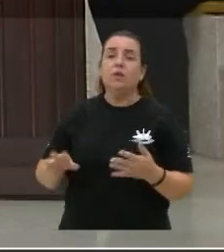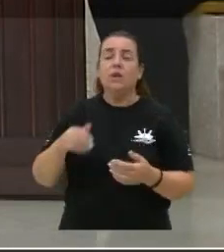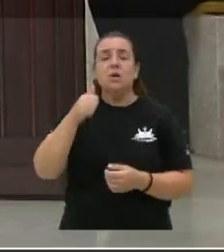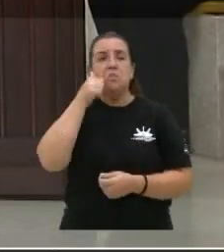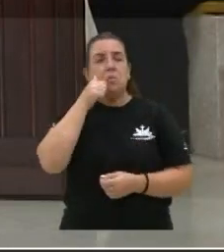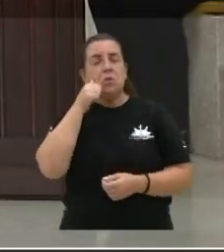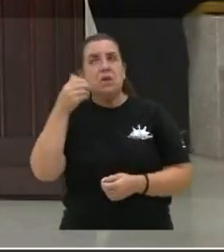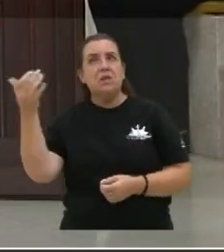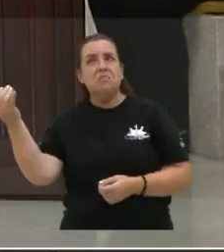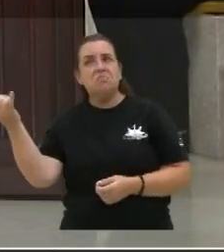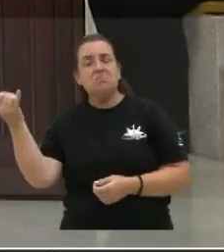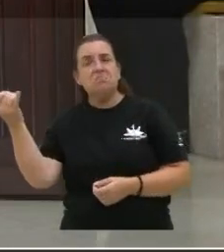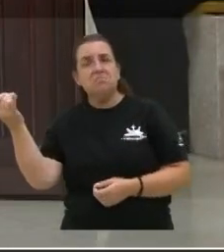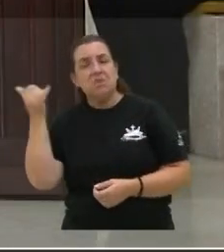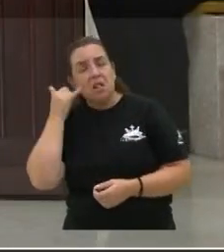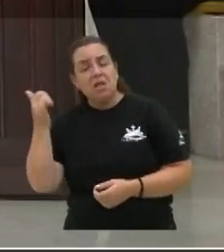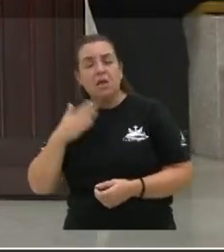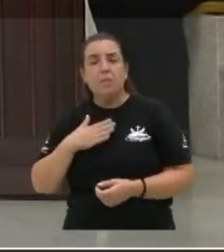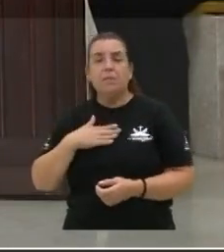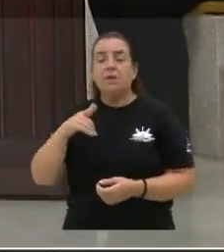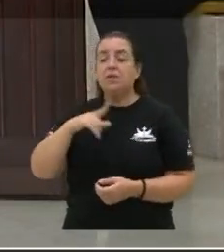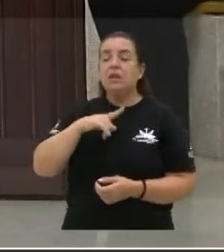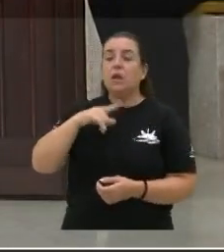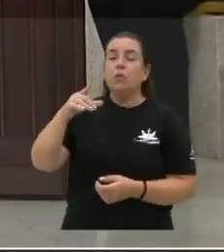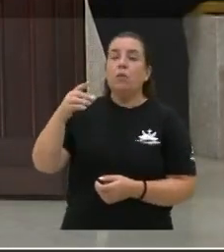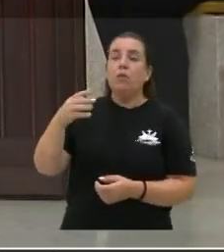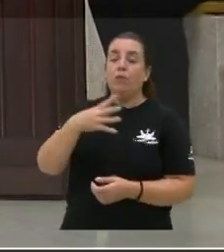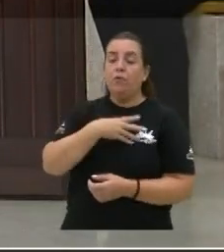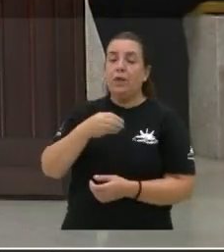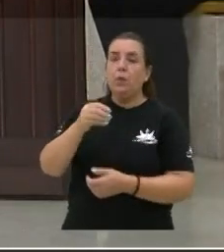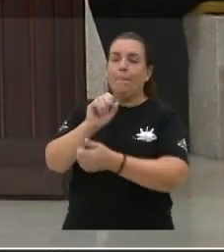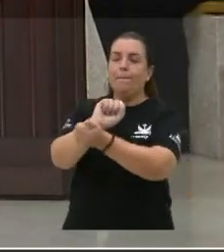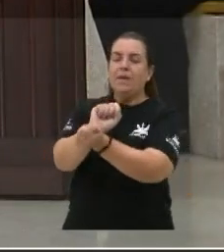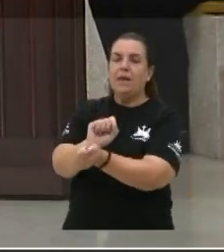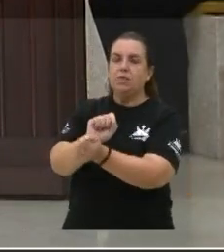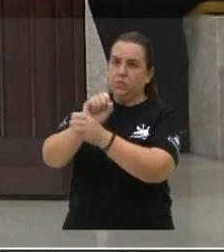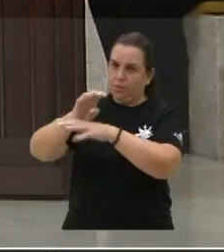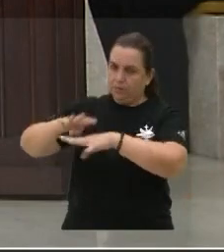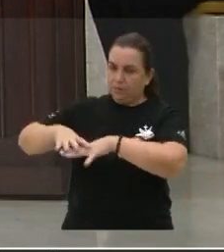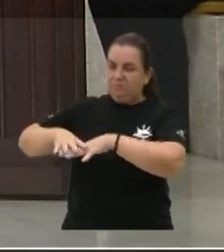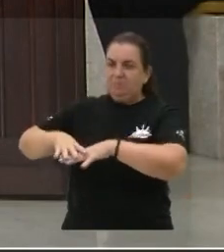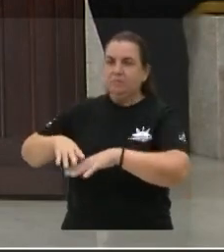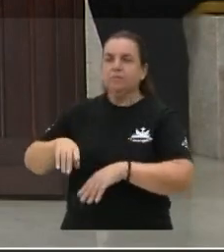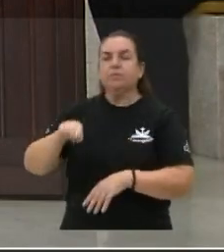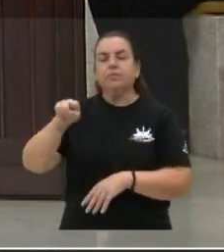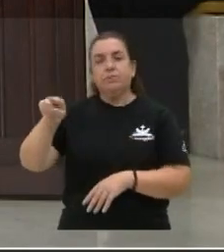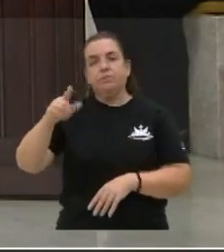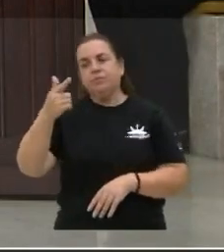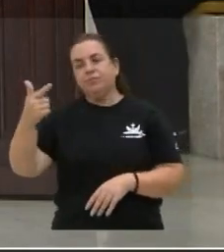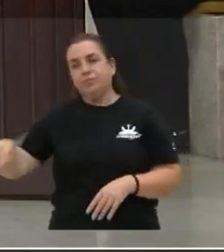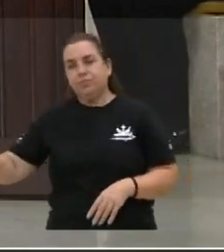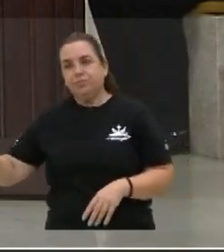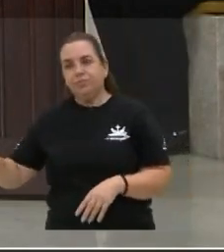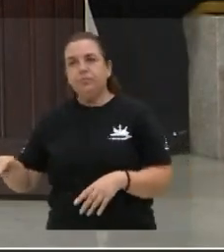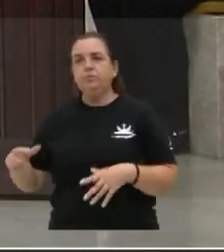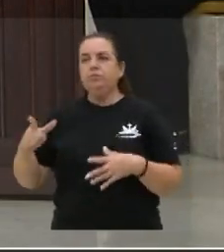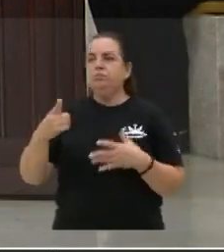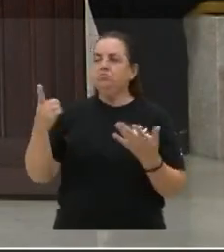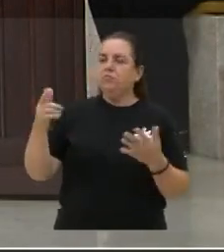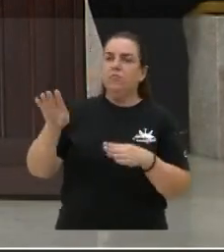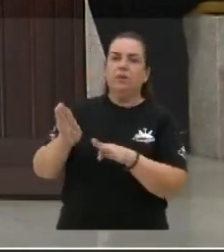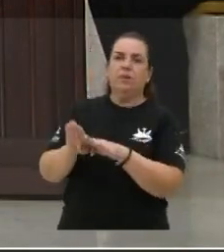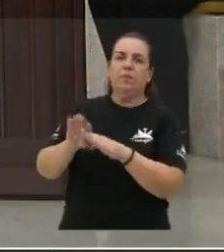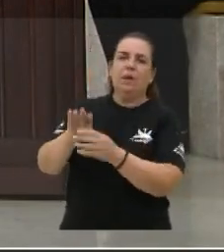mãe, um filho preso, o outro, o sobrinho em Foz do Iguaçu